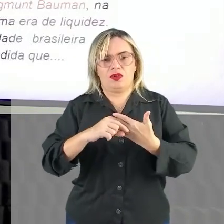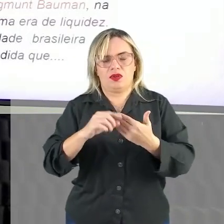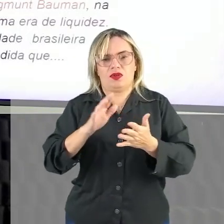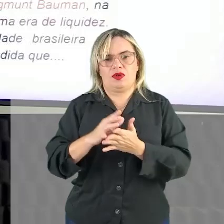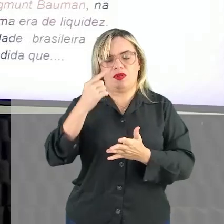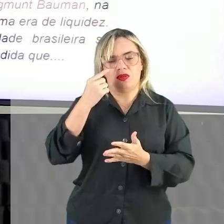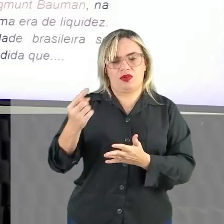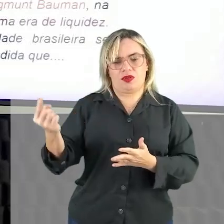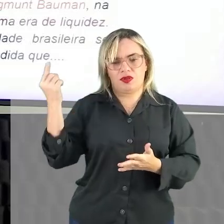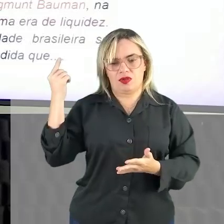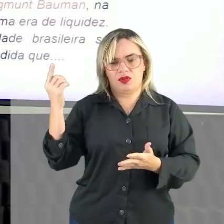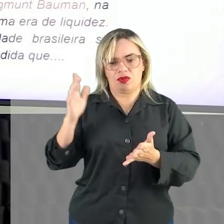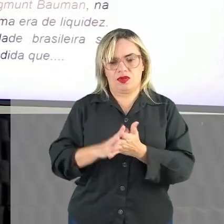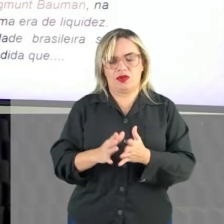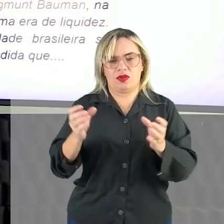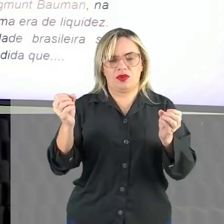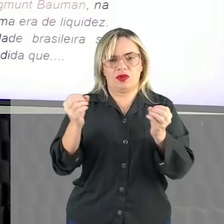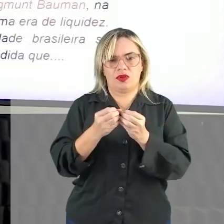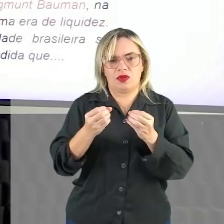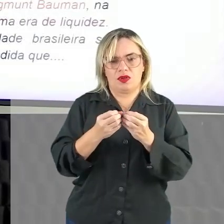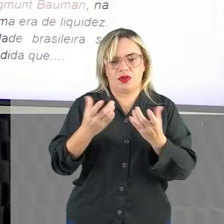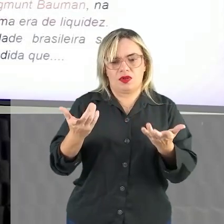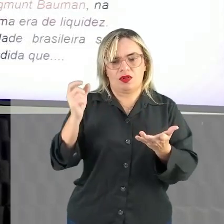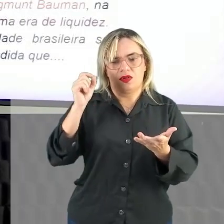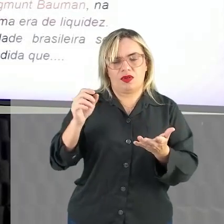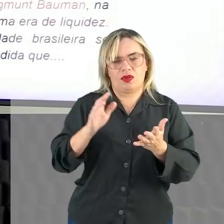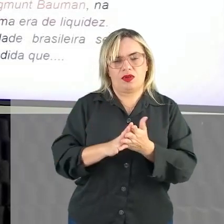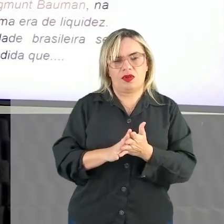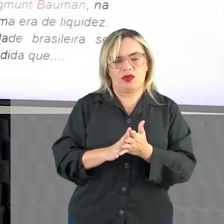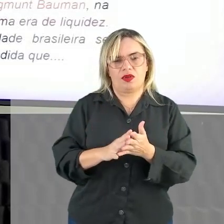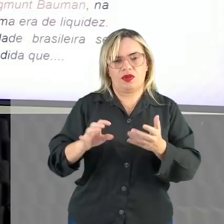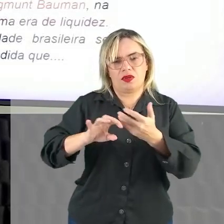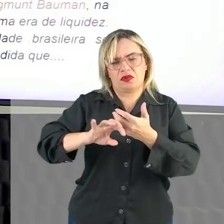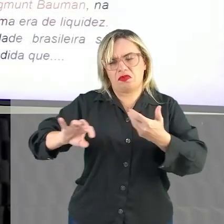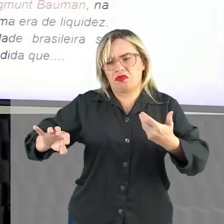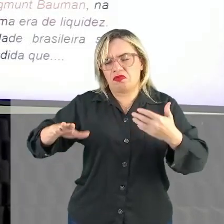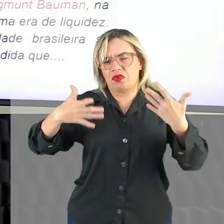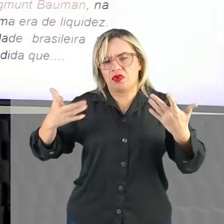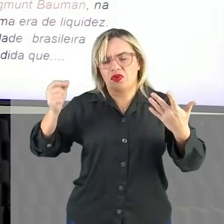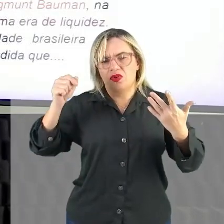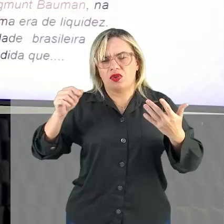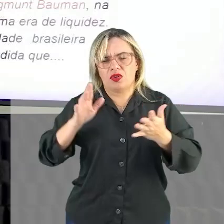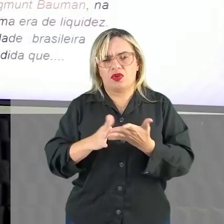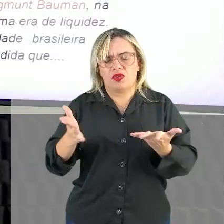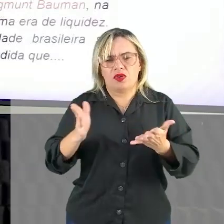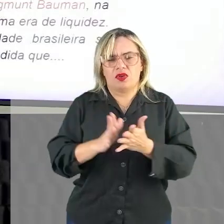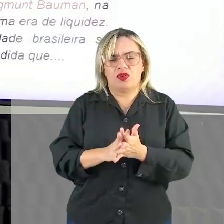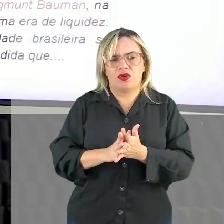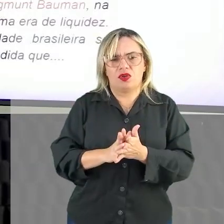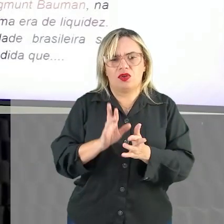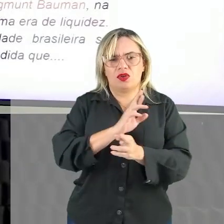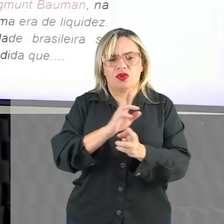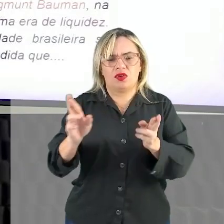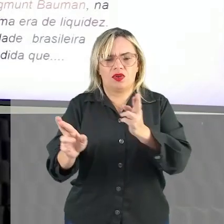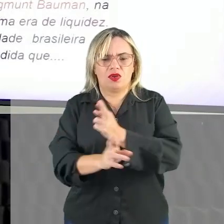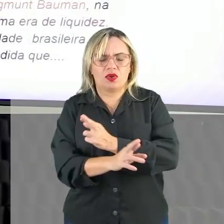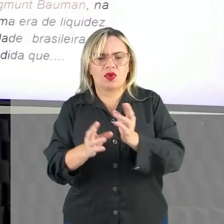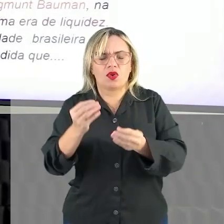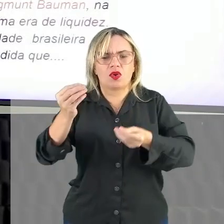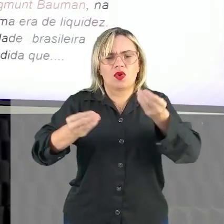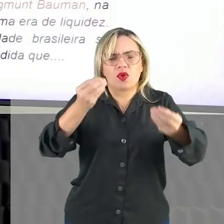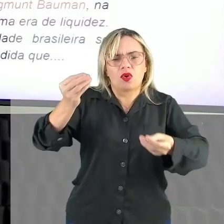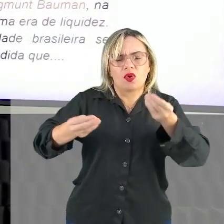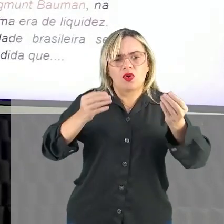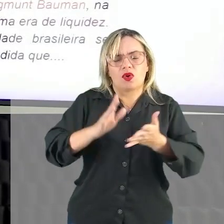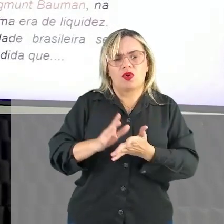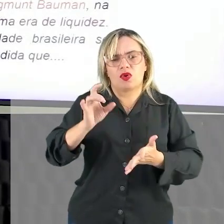de Bauman, ela se aproxima, ela se distancia? Em que medida ela se relaciona? Porque se eu também só